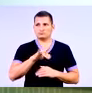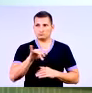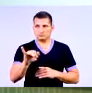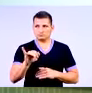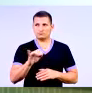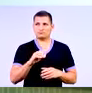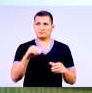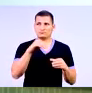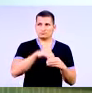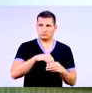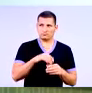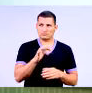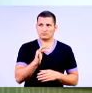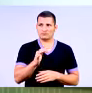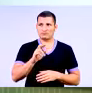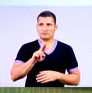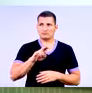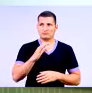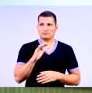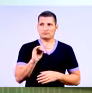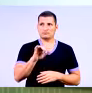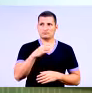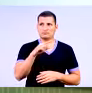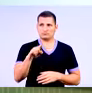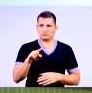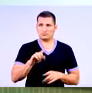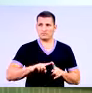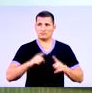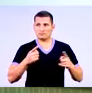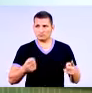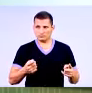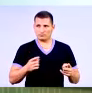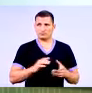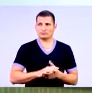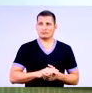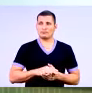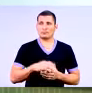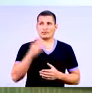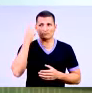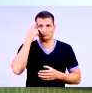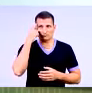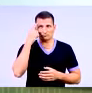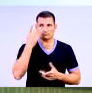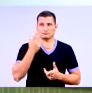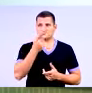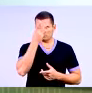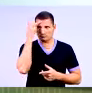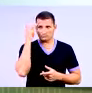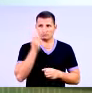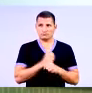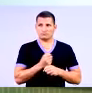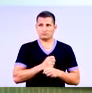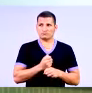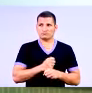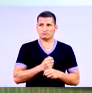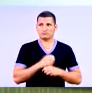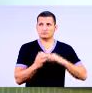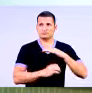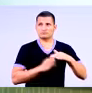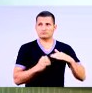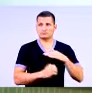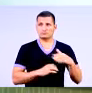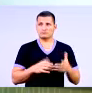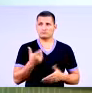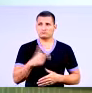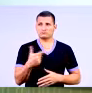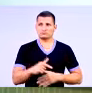aí todo um procedimento de progressão e de repente a pessoa fica na empresa anos e anos e percebe que essa